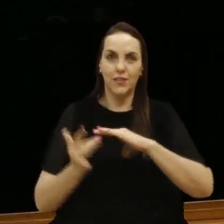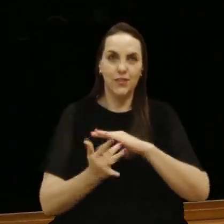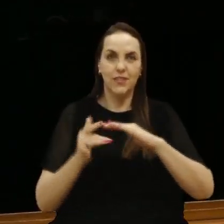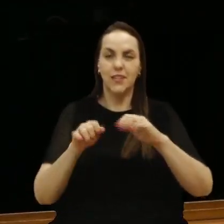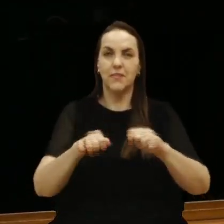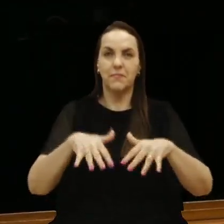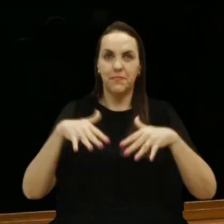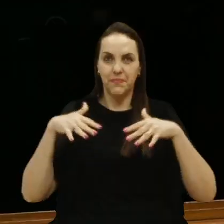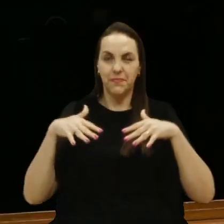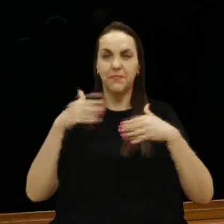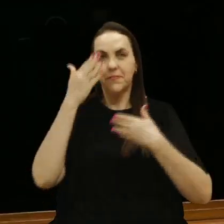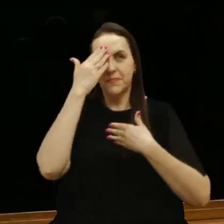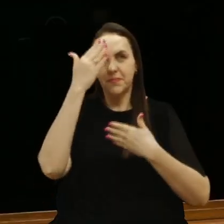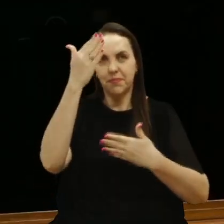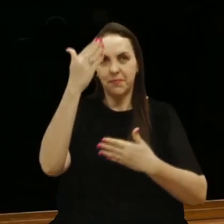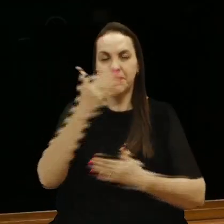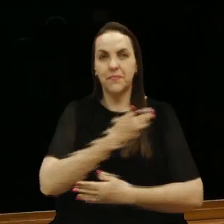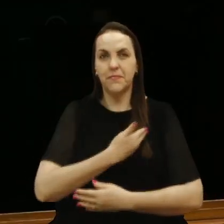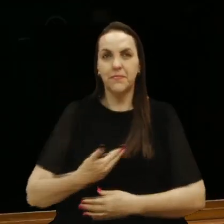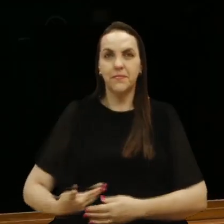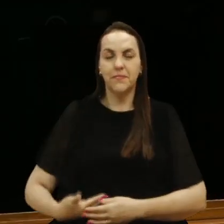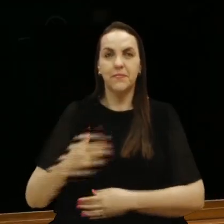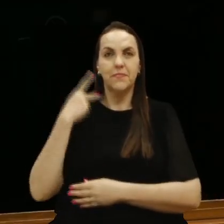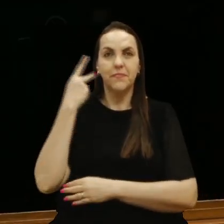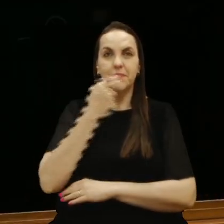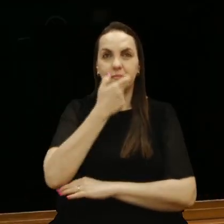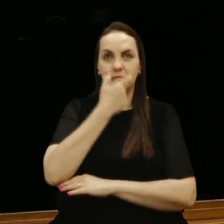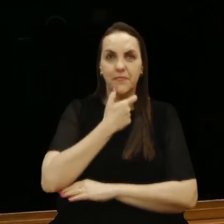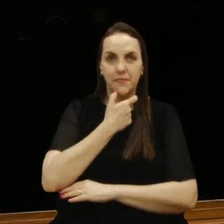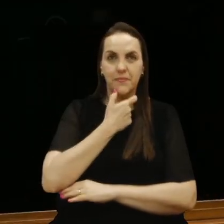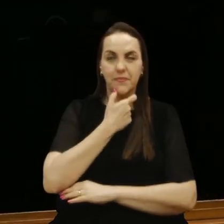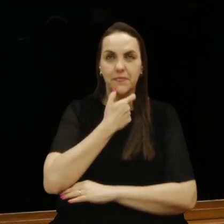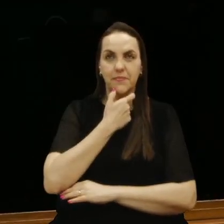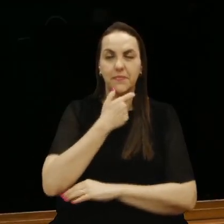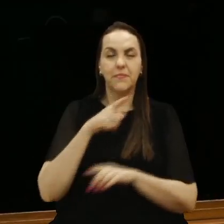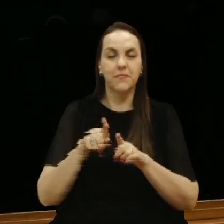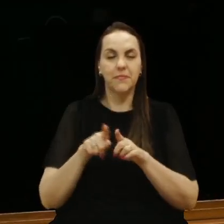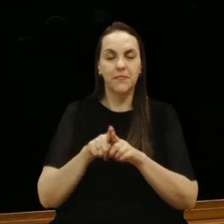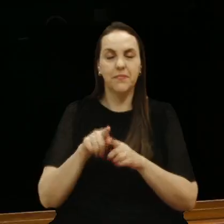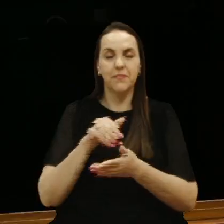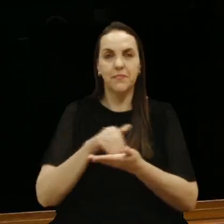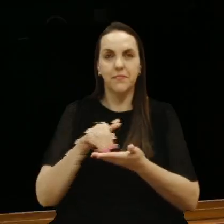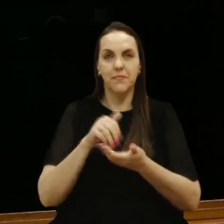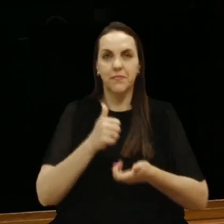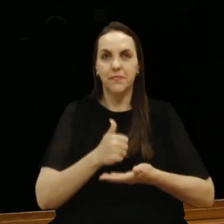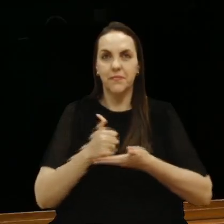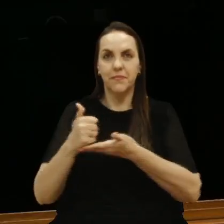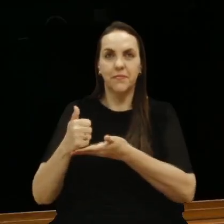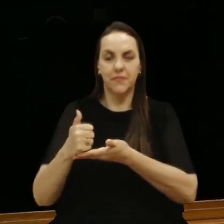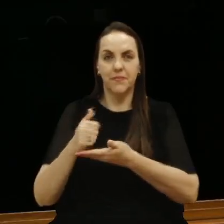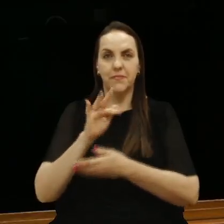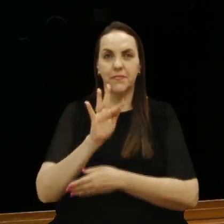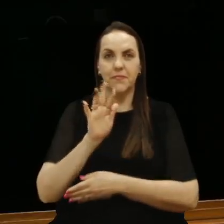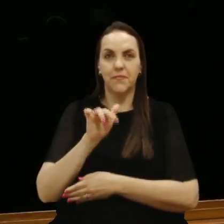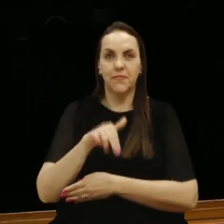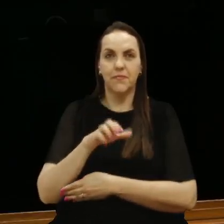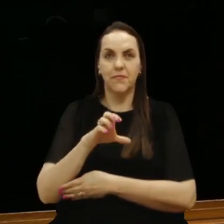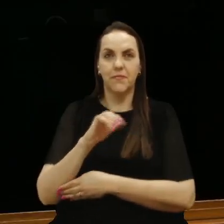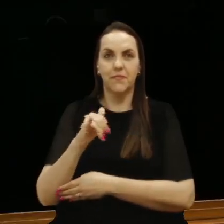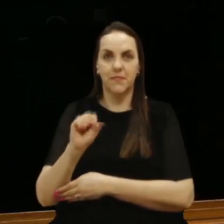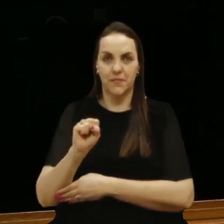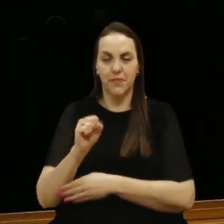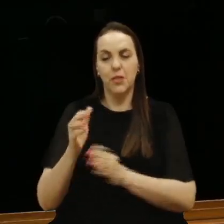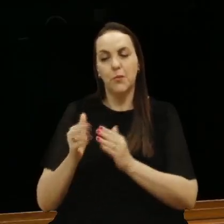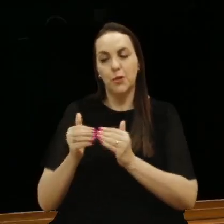fazer um agradecimento público ao vereador Cristiano Becker e ao nosso secretário adjunto Francis, que por um requerimento meu alteraram a